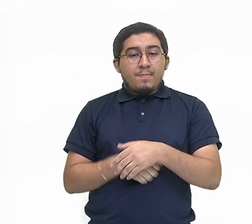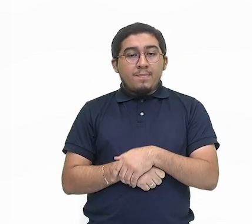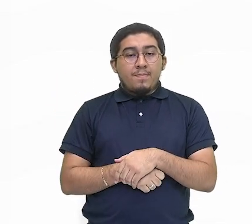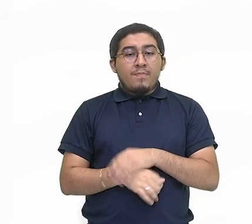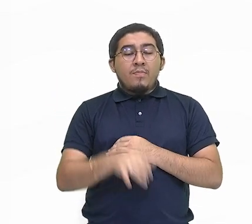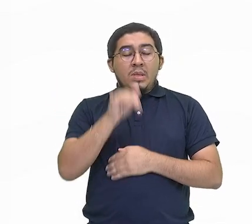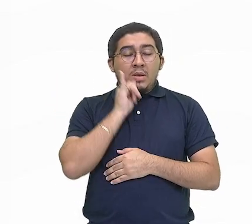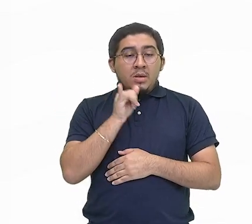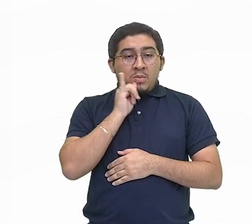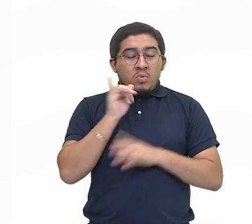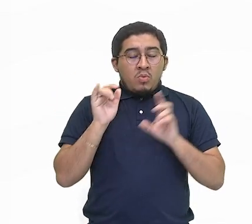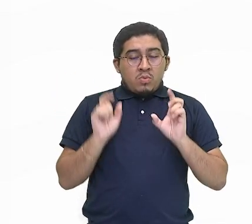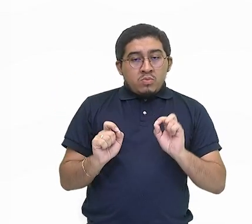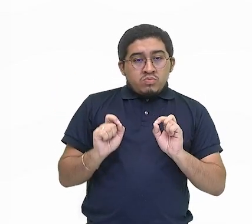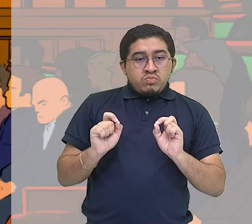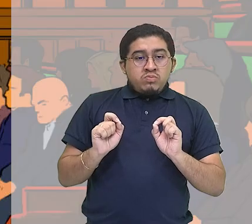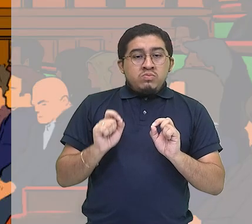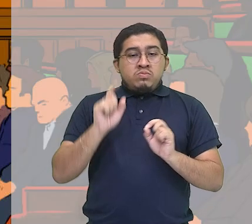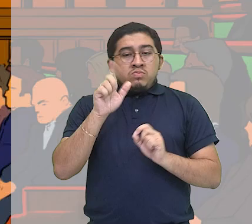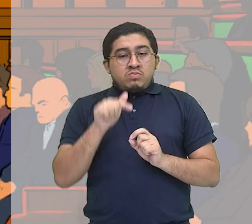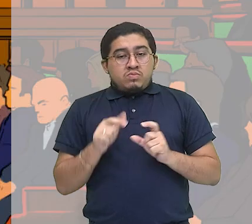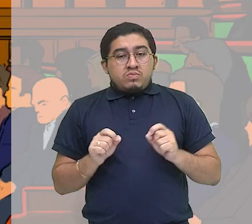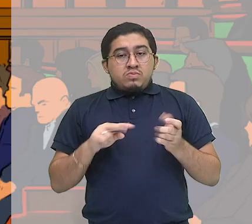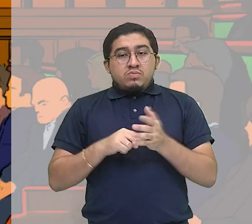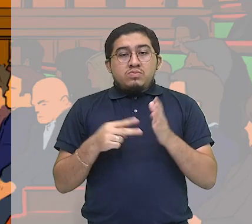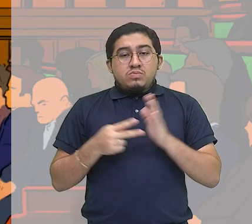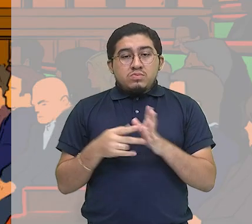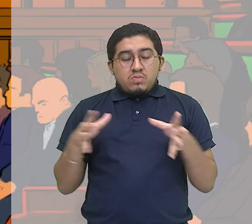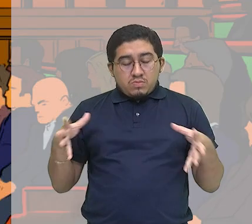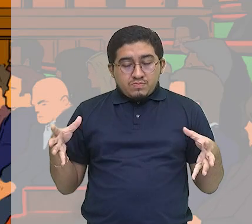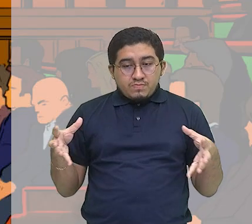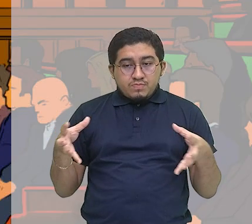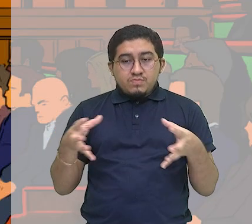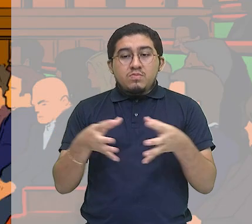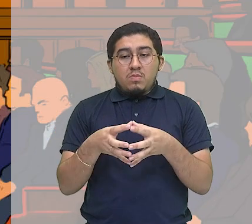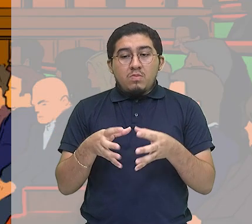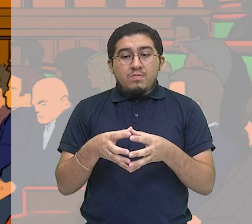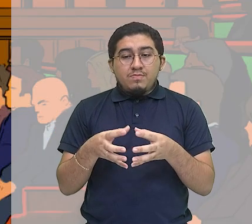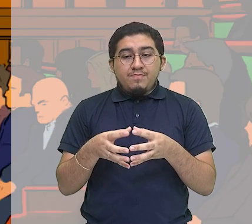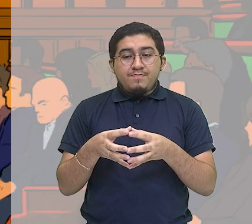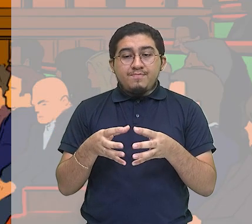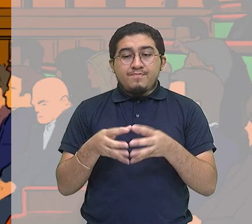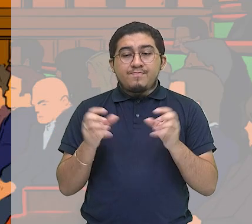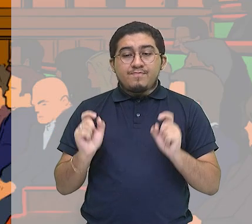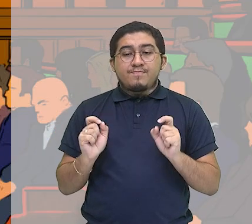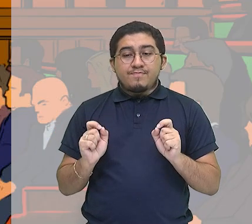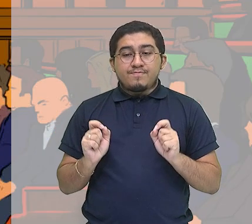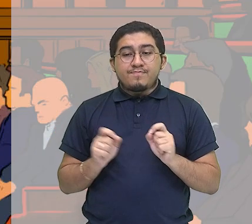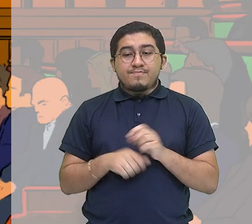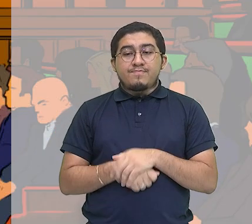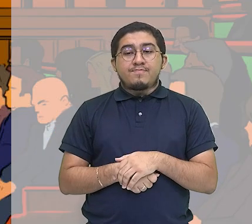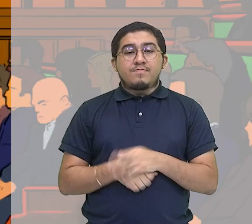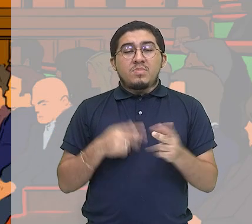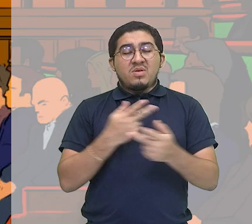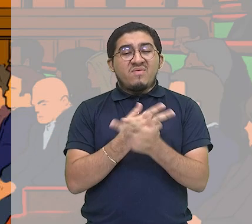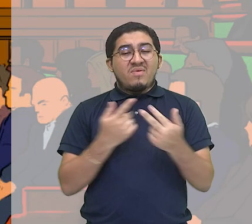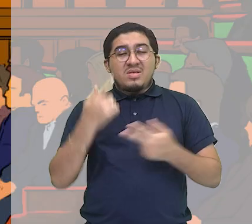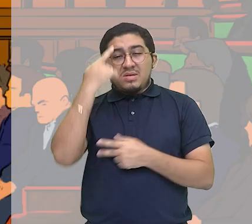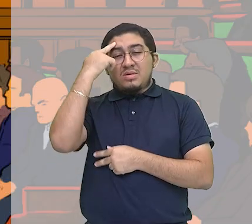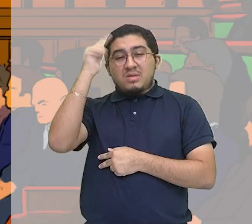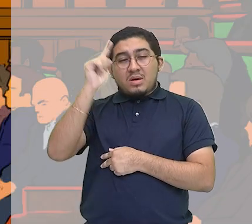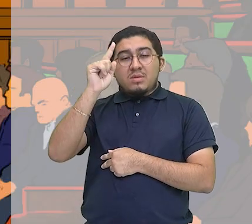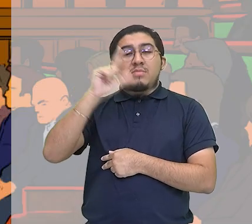para vocês que regime político é o conjunto, É o conjunto de princípios